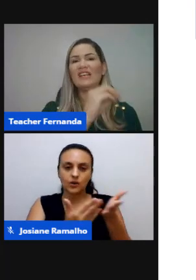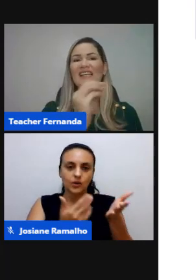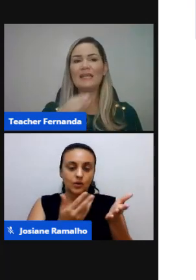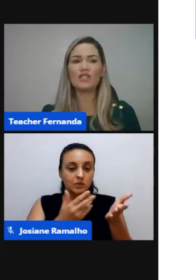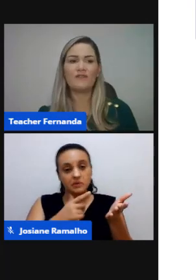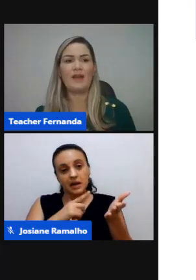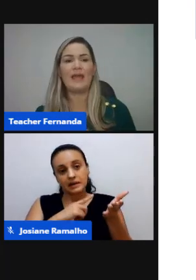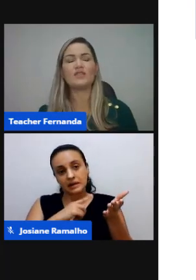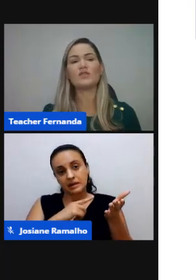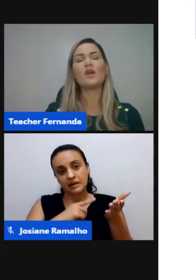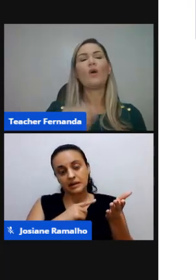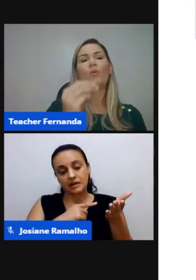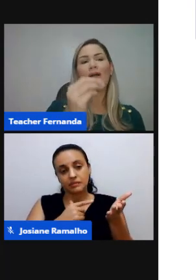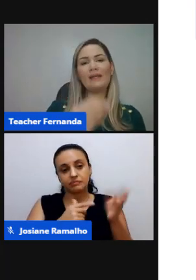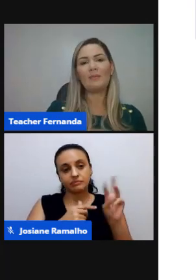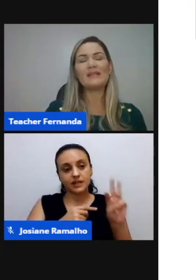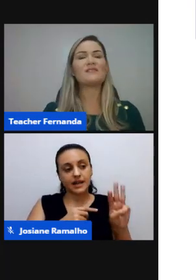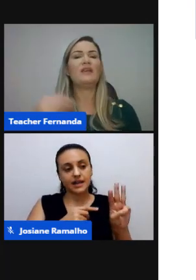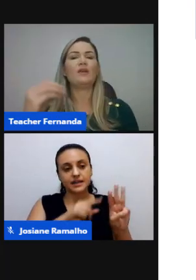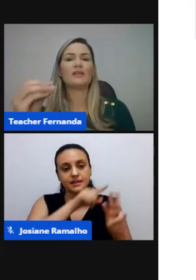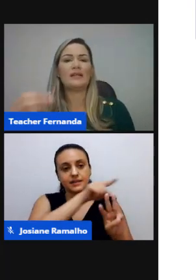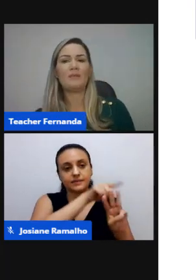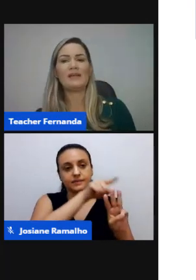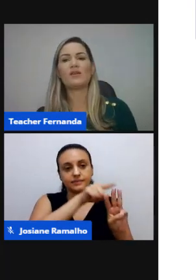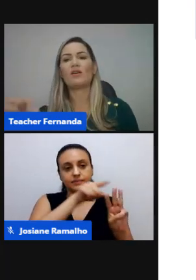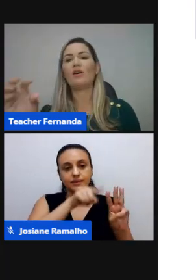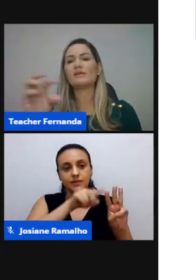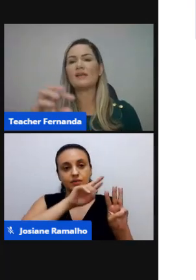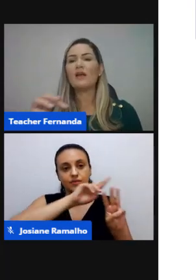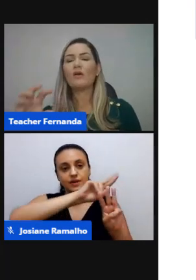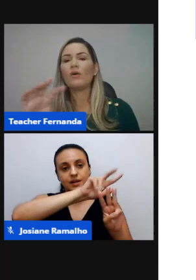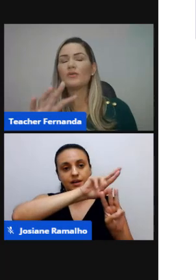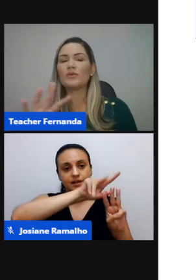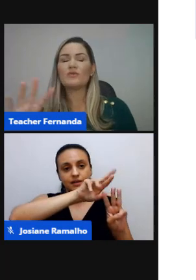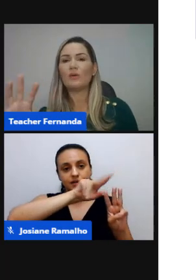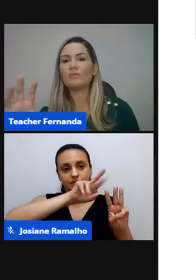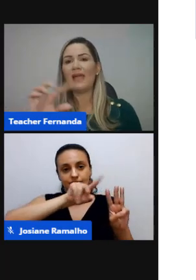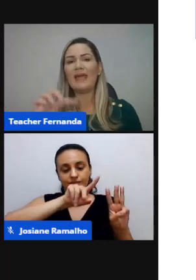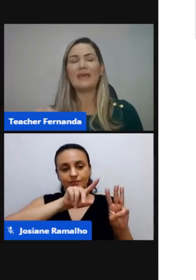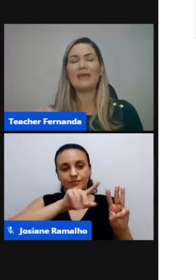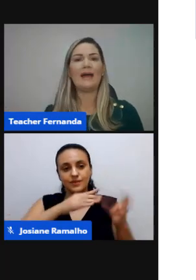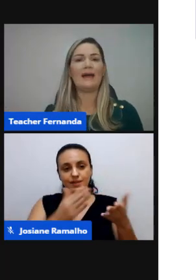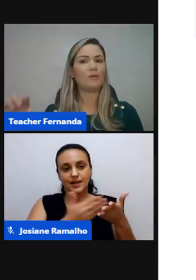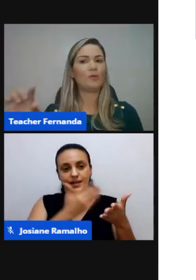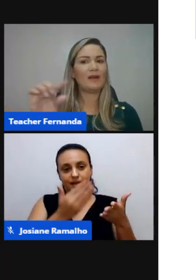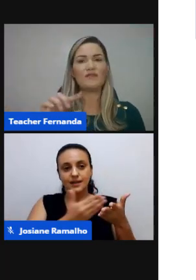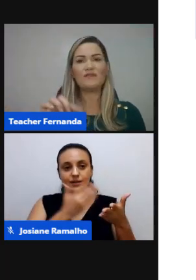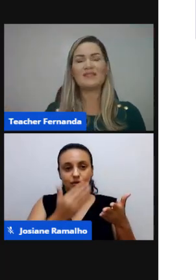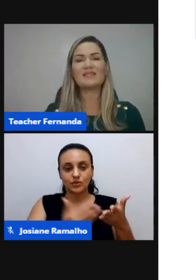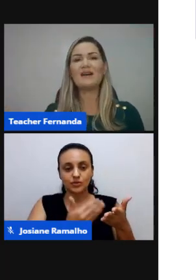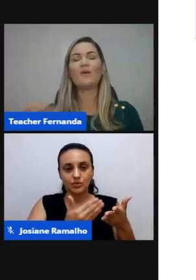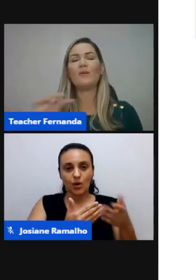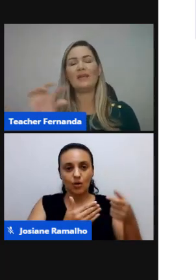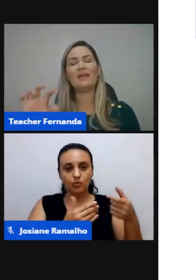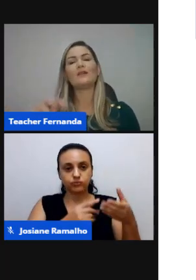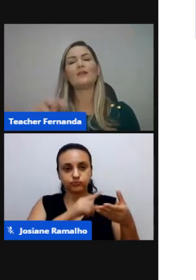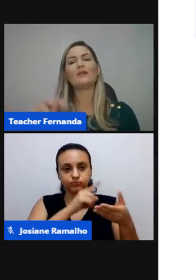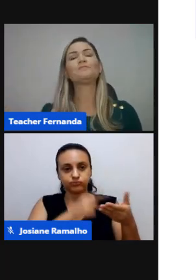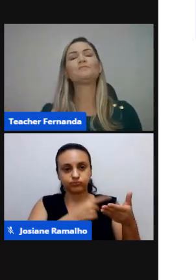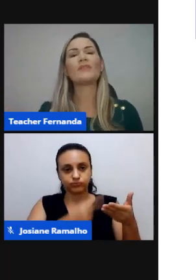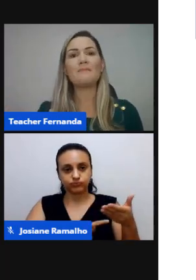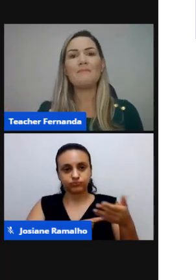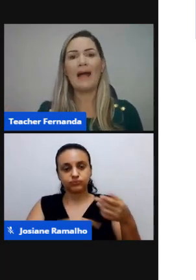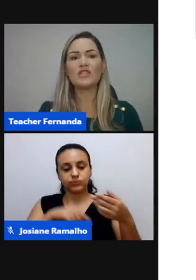diferentes, de linhas diferentes. Uma linha mais fina, outra linha mais grossa, outro não tem uma divisão aí,